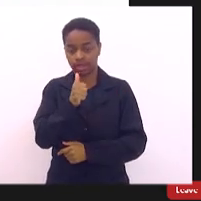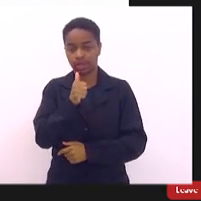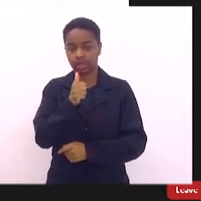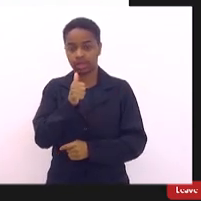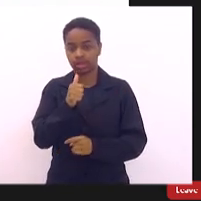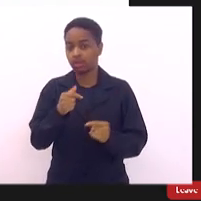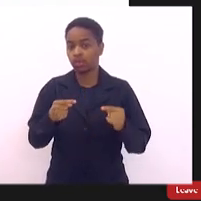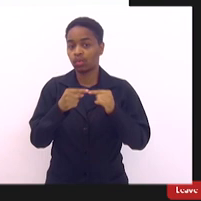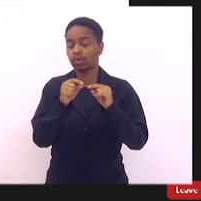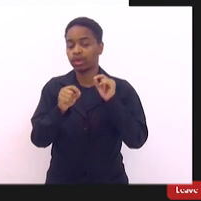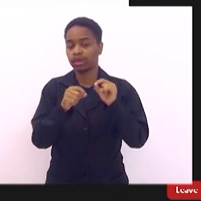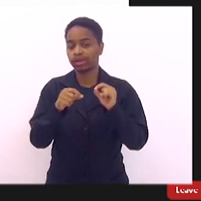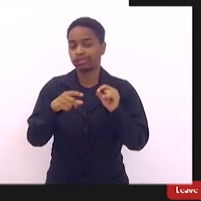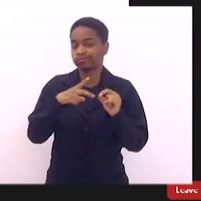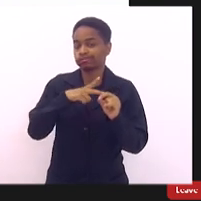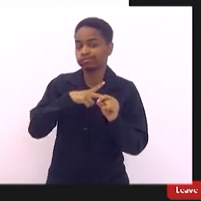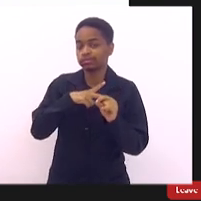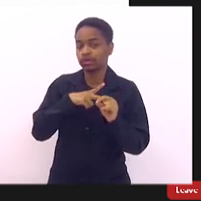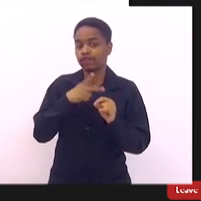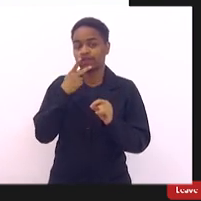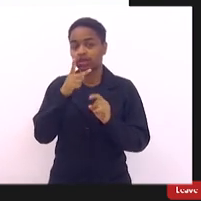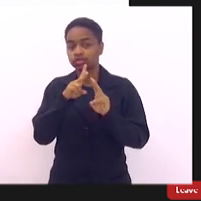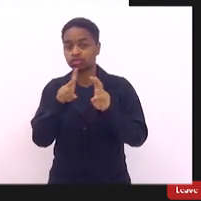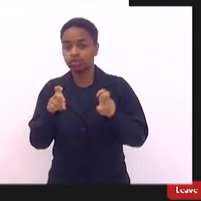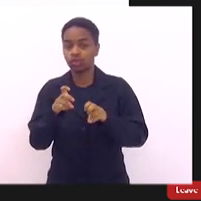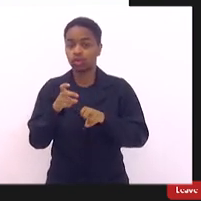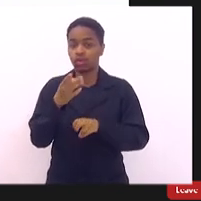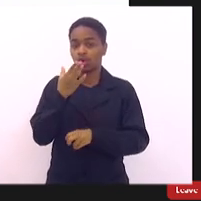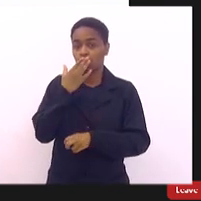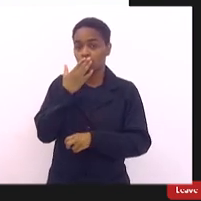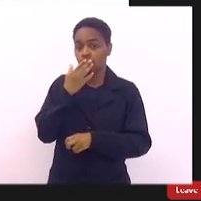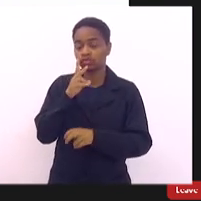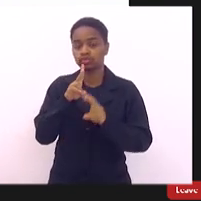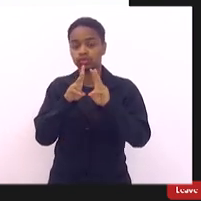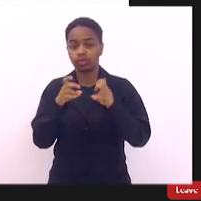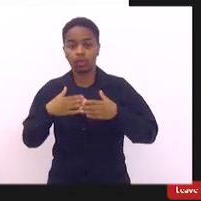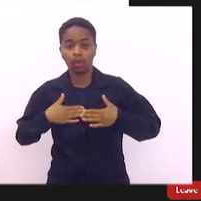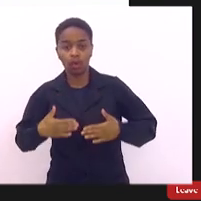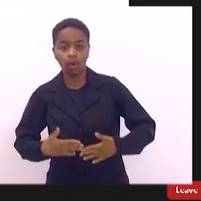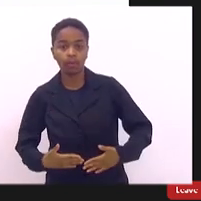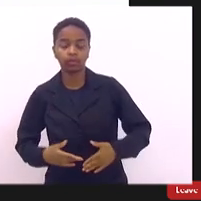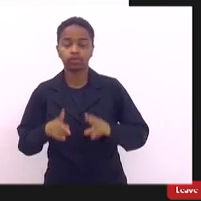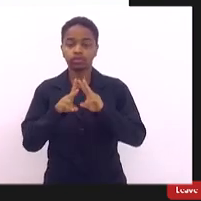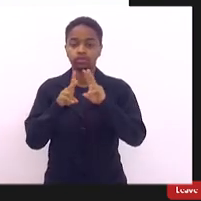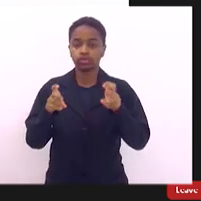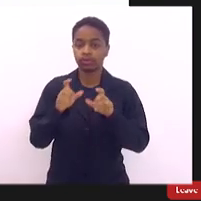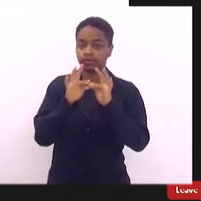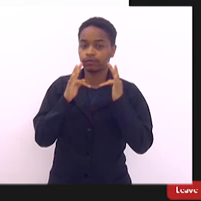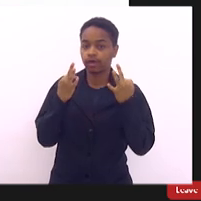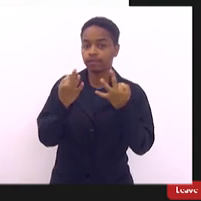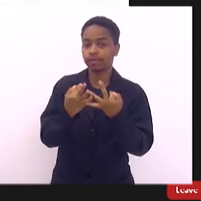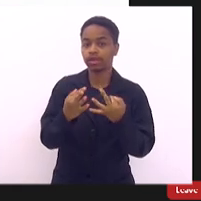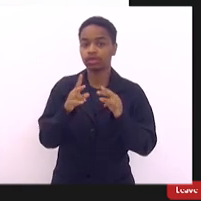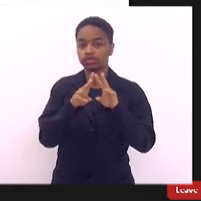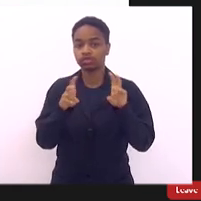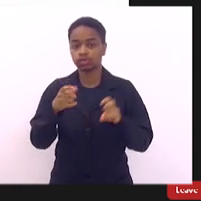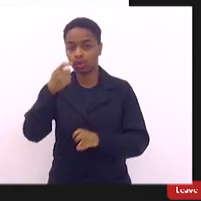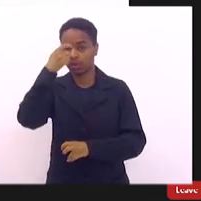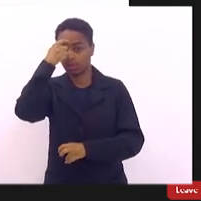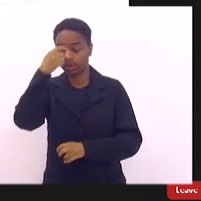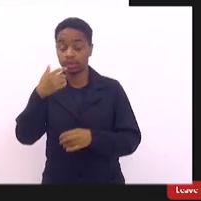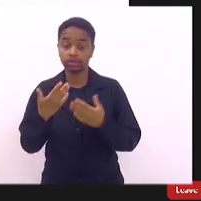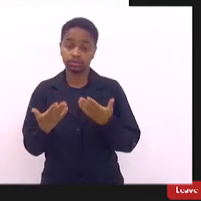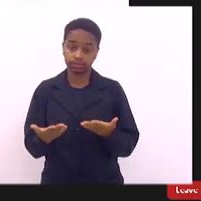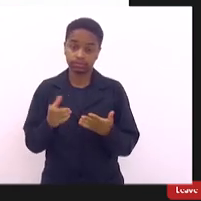mais pessoalizados, dizem respeito a corpo, dizem respeito à moralidade, dizem respeito à família. E a